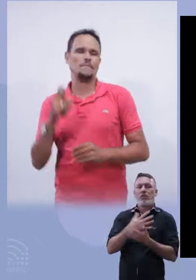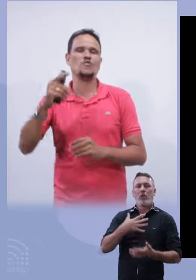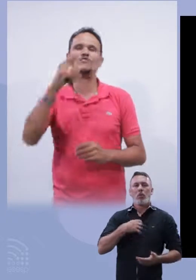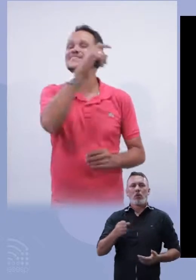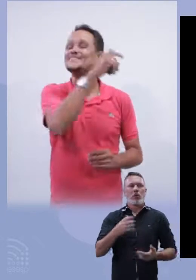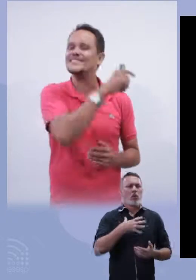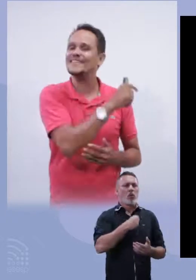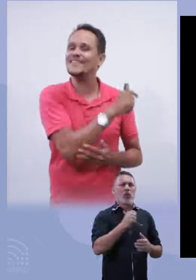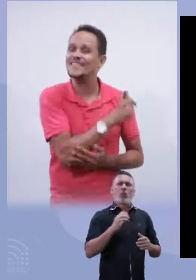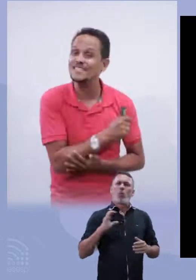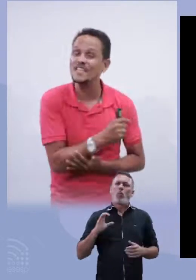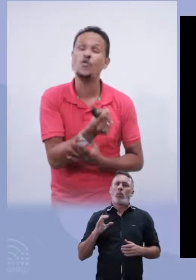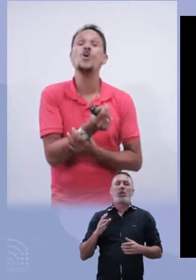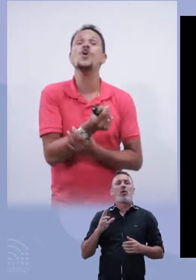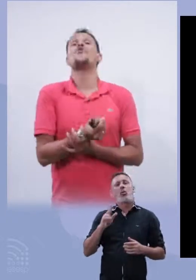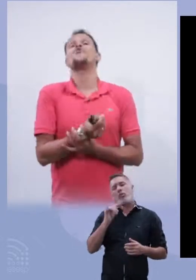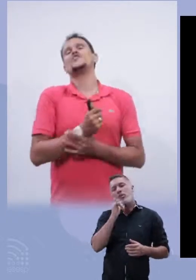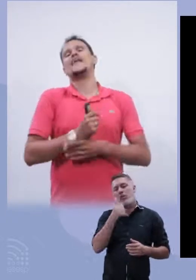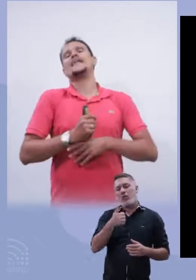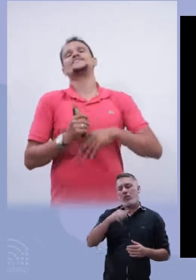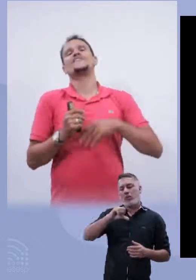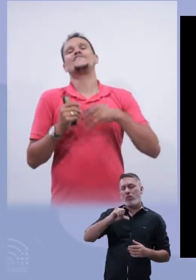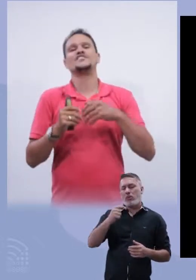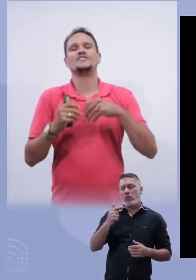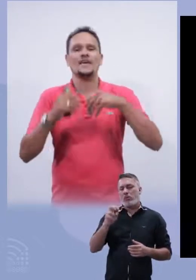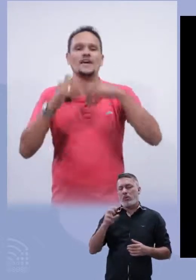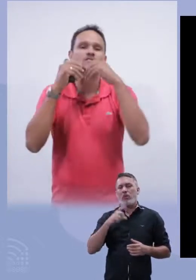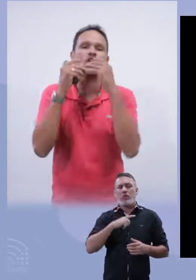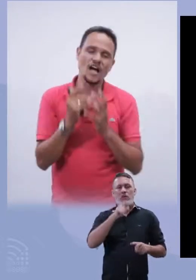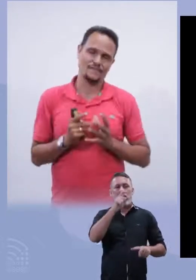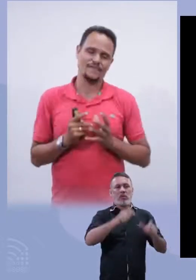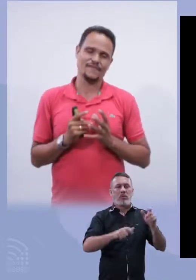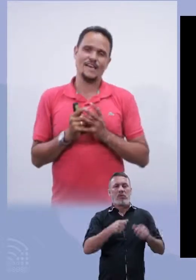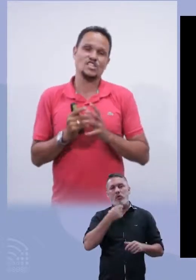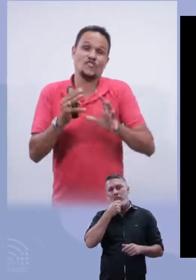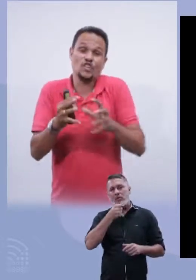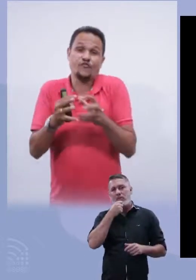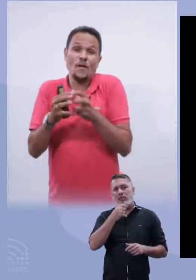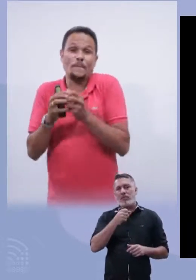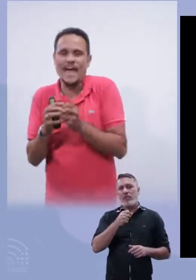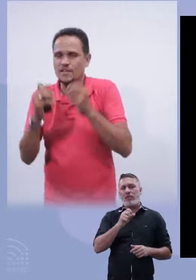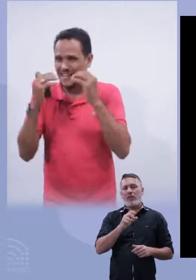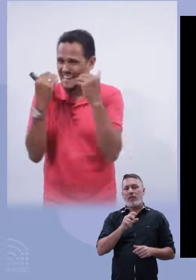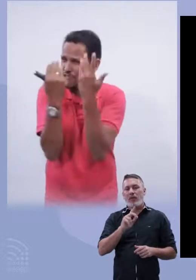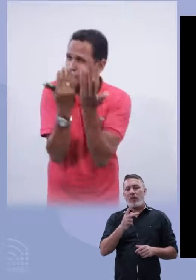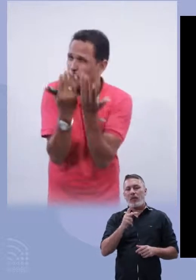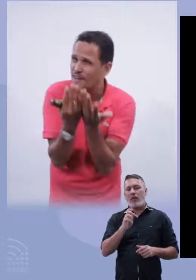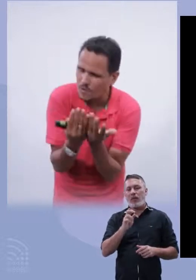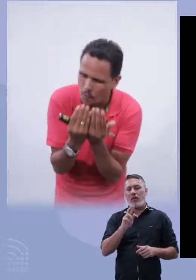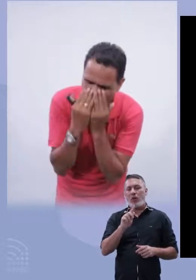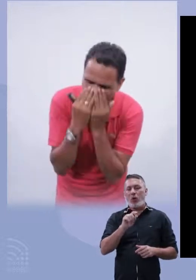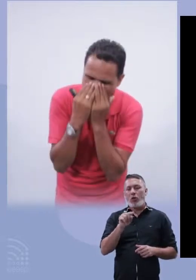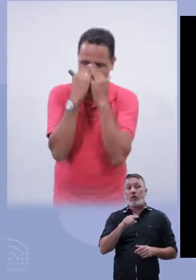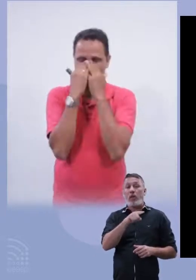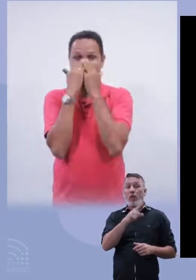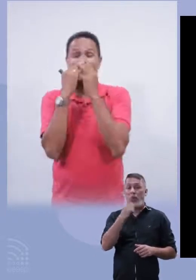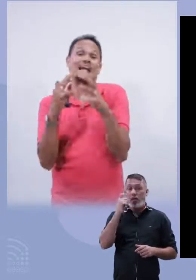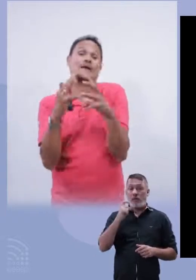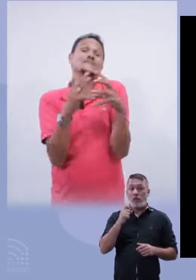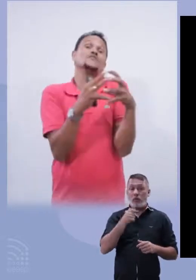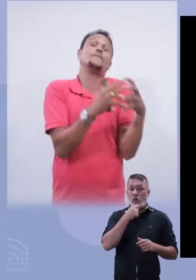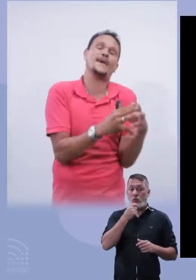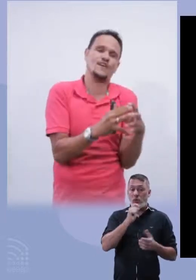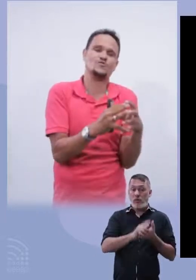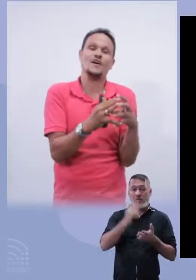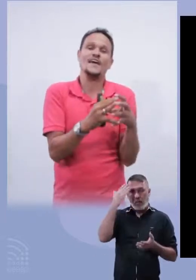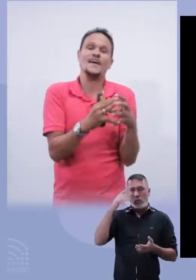aconteceu em 1975 com o jornalista Vladimir Herzog. Esse indivíduo foi preso, ele era da Folha de São Paulo, ele